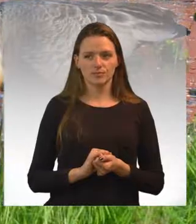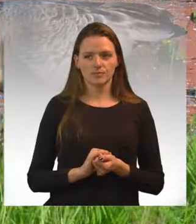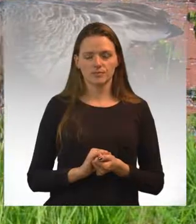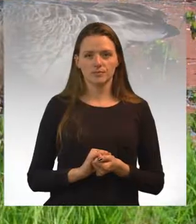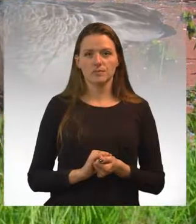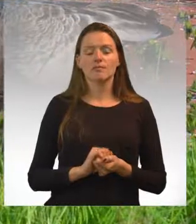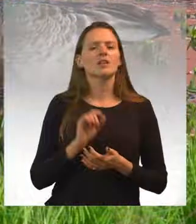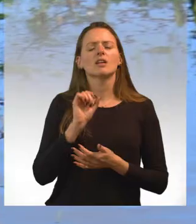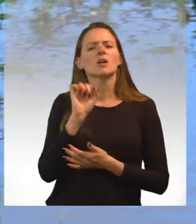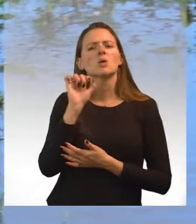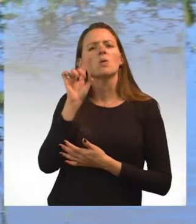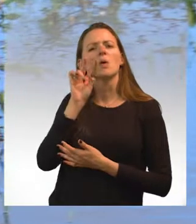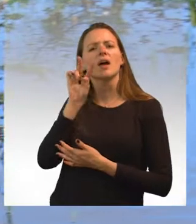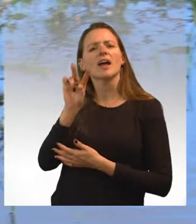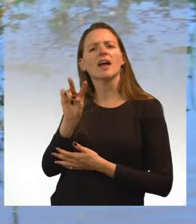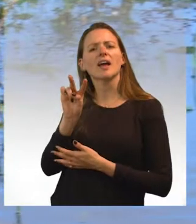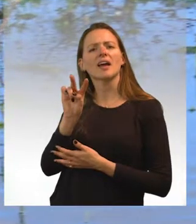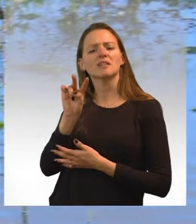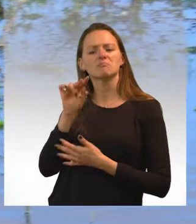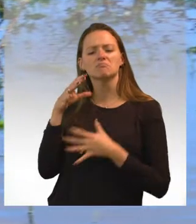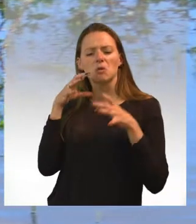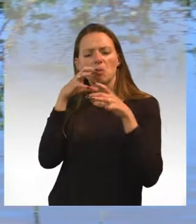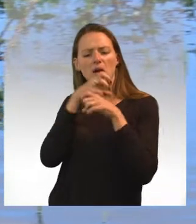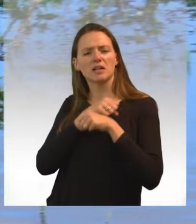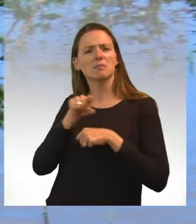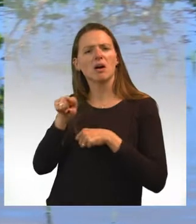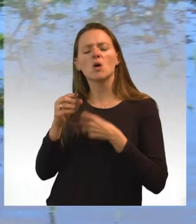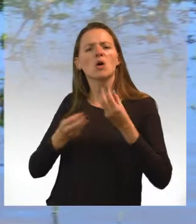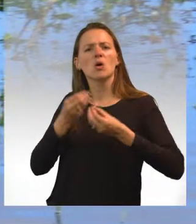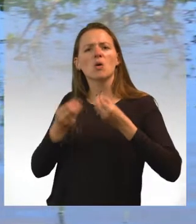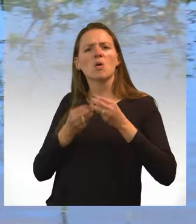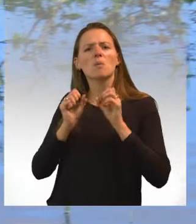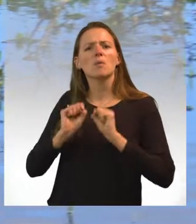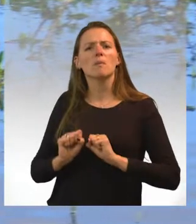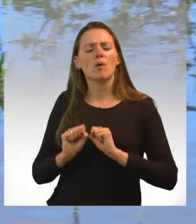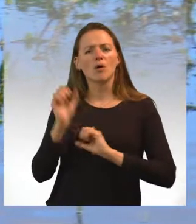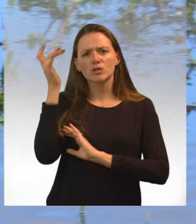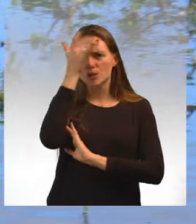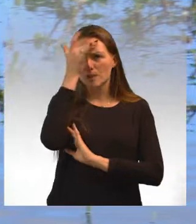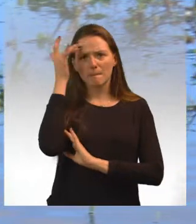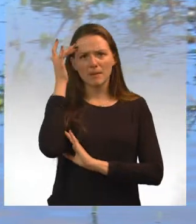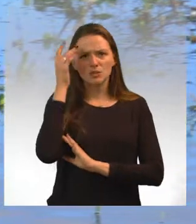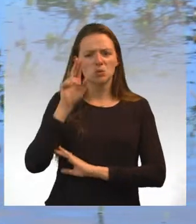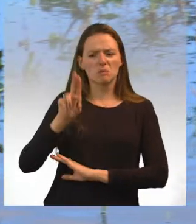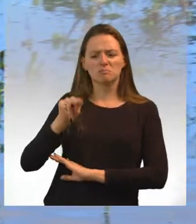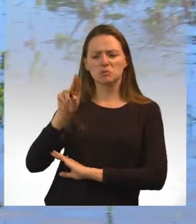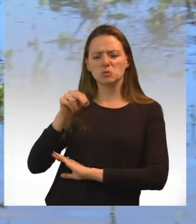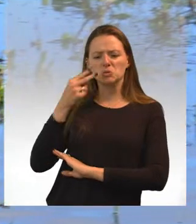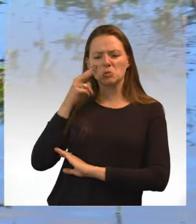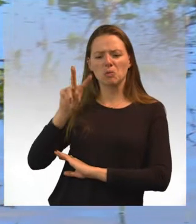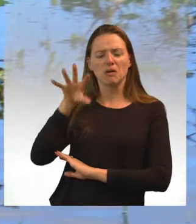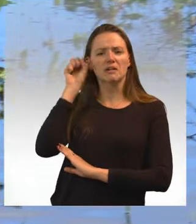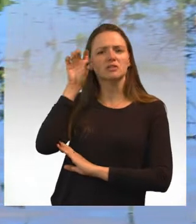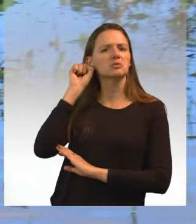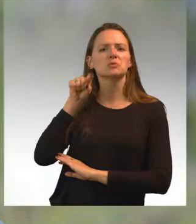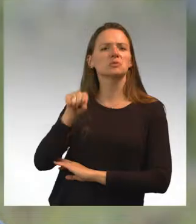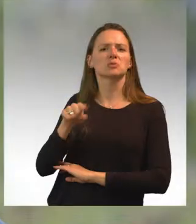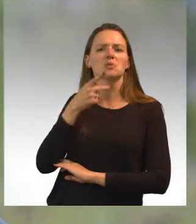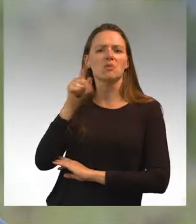Que bicho deslumbrante, nunca tinha ouvido falar nisso. Como que pode uma pessoa nunca ter ouvido falar nisso?